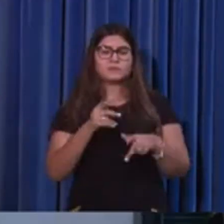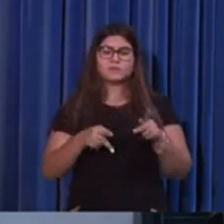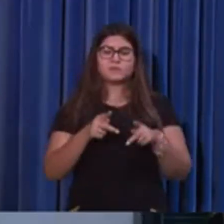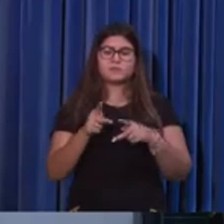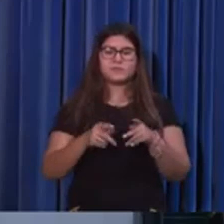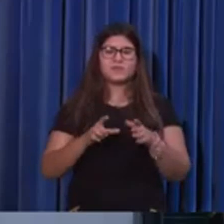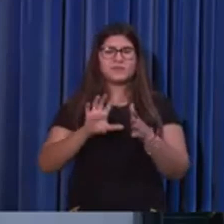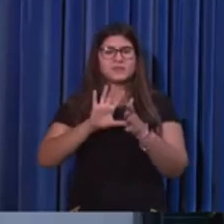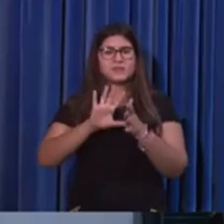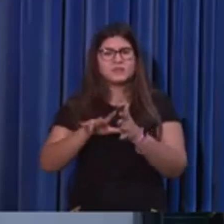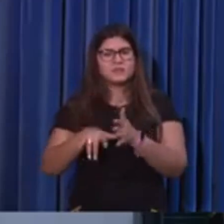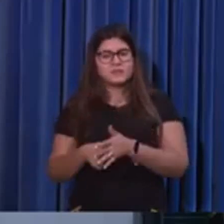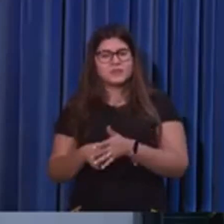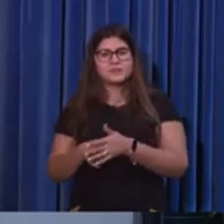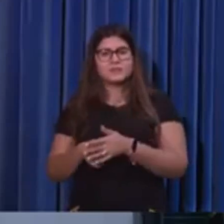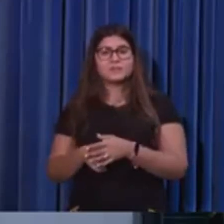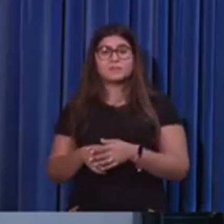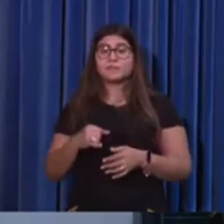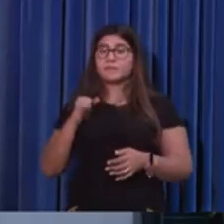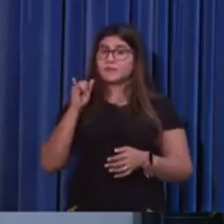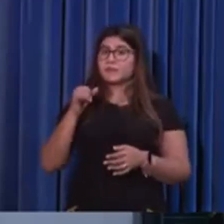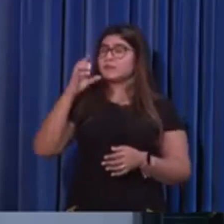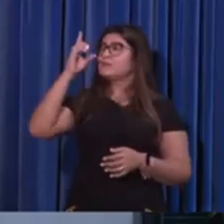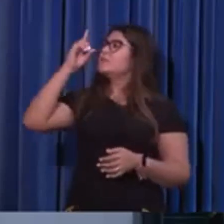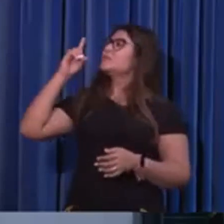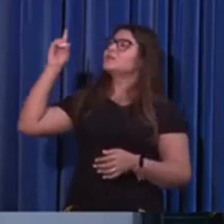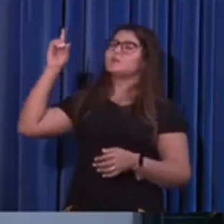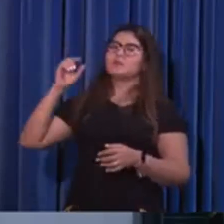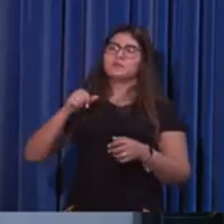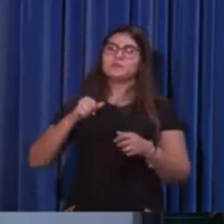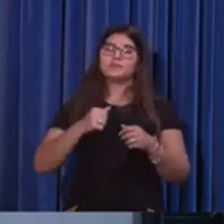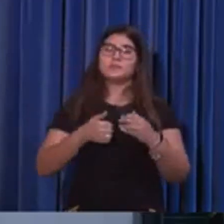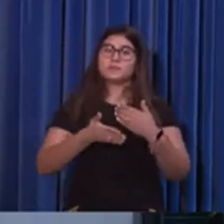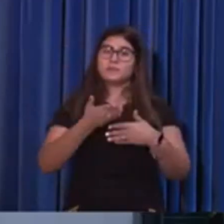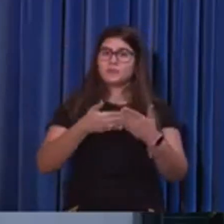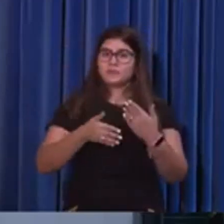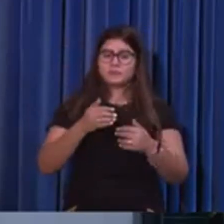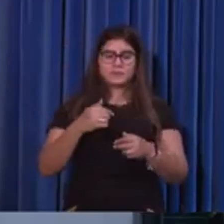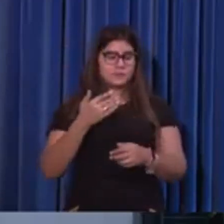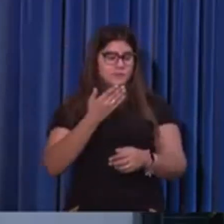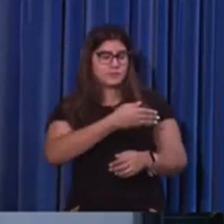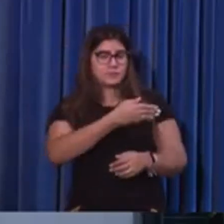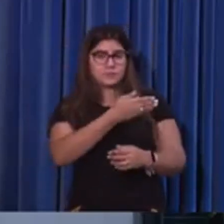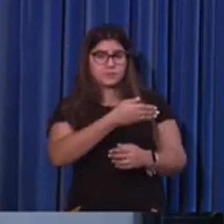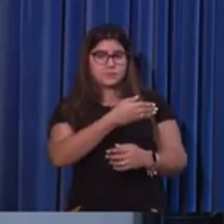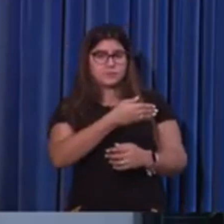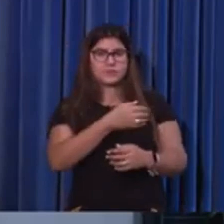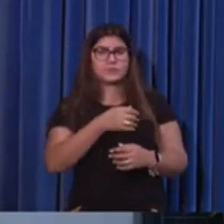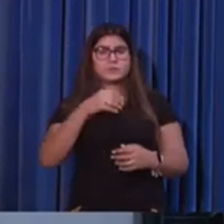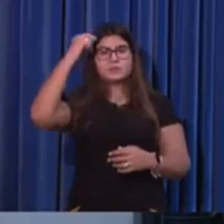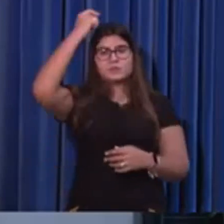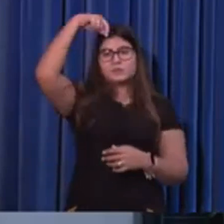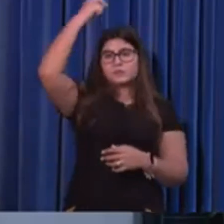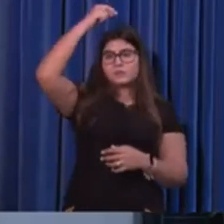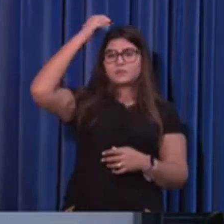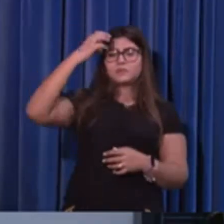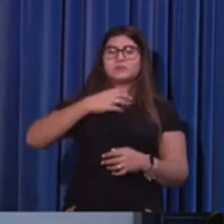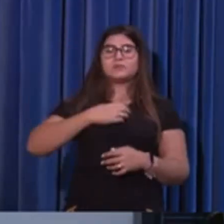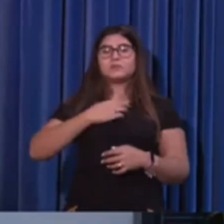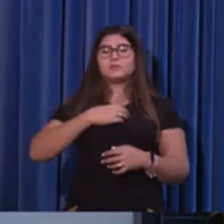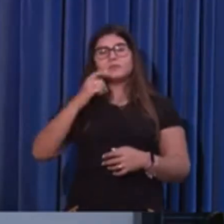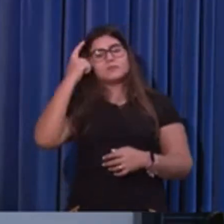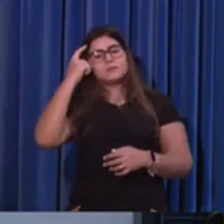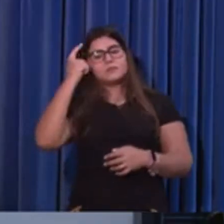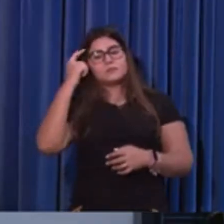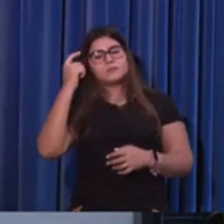que Deus troque o coração e santifique a maneira de pensar do homem, ele sempre fará tudo o